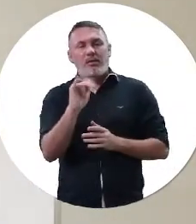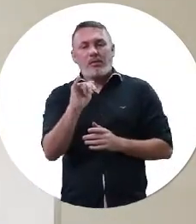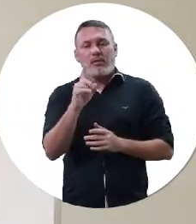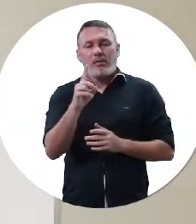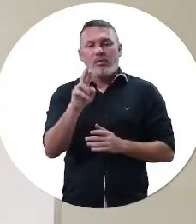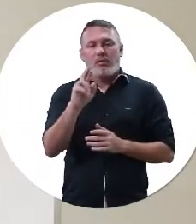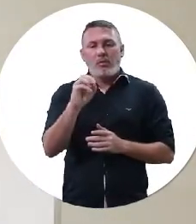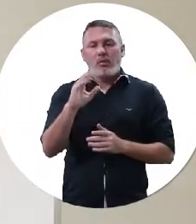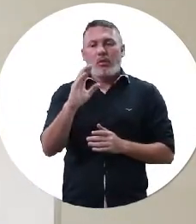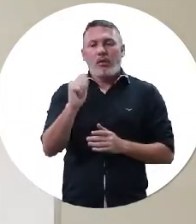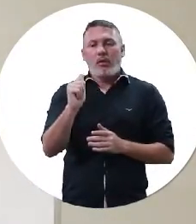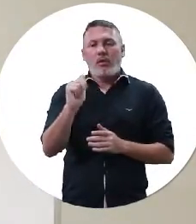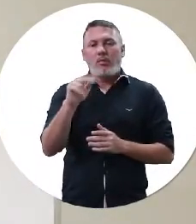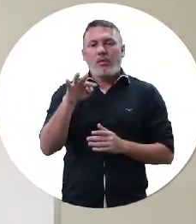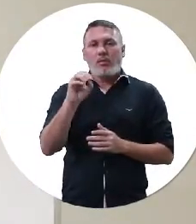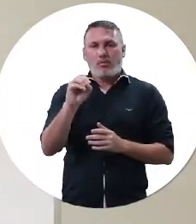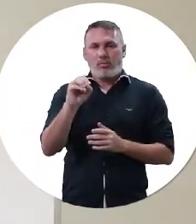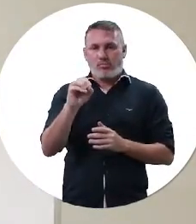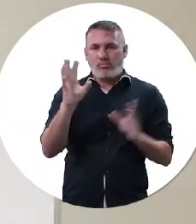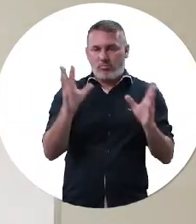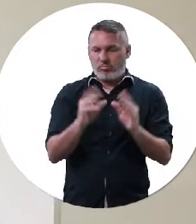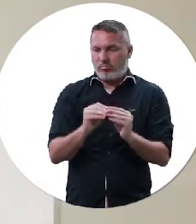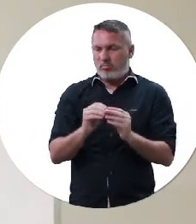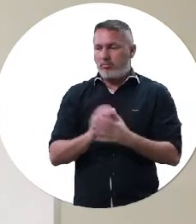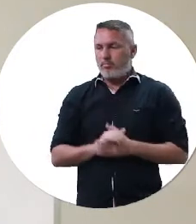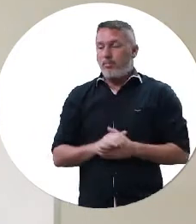vai dar nome como se fosse um hidrocarboneto.